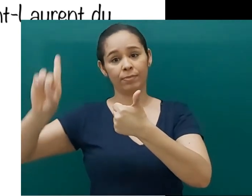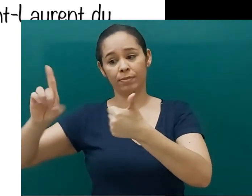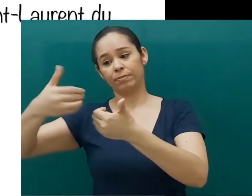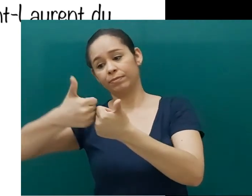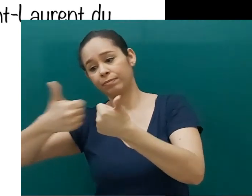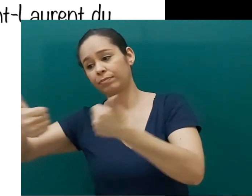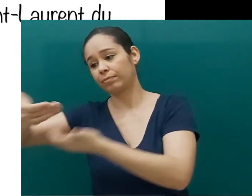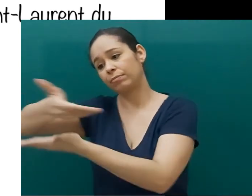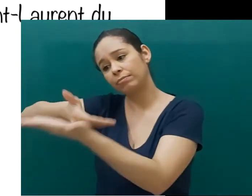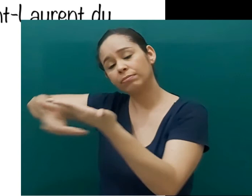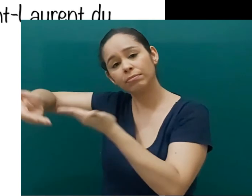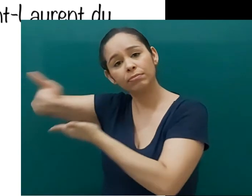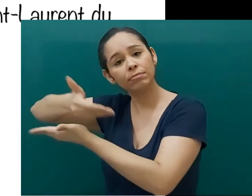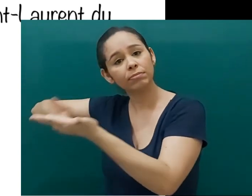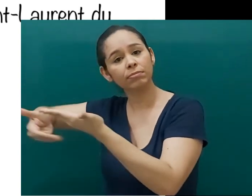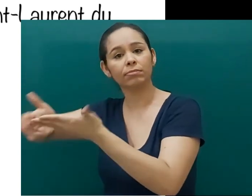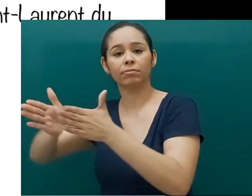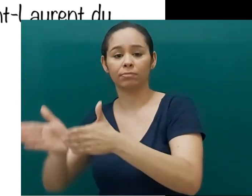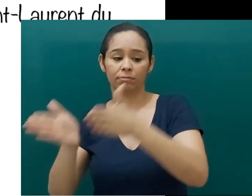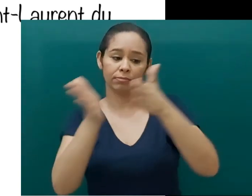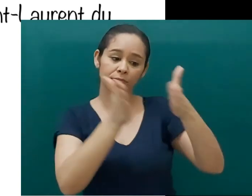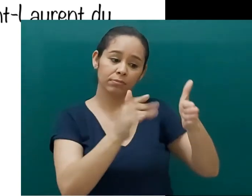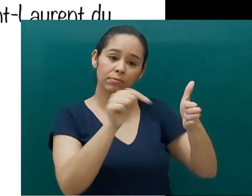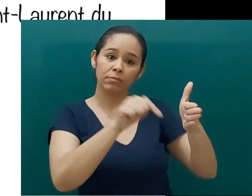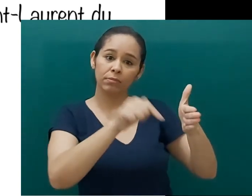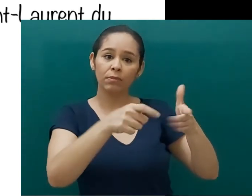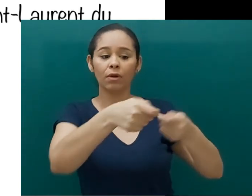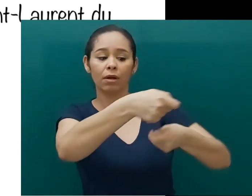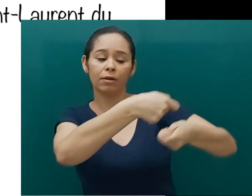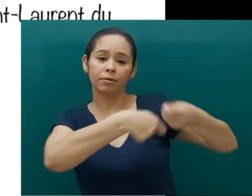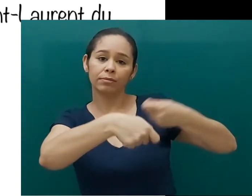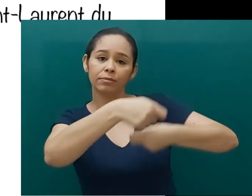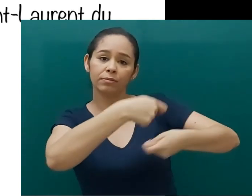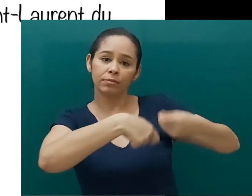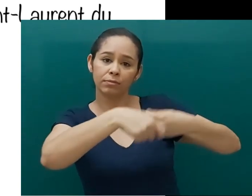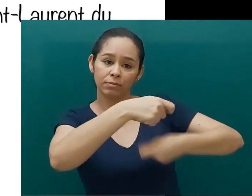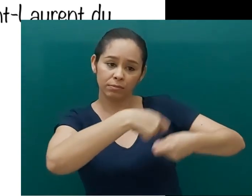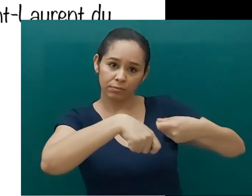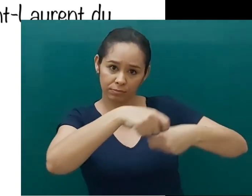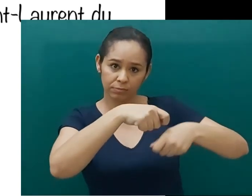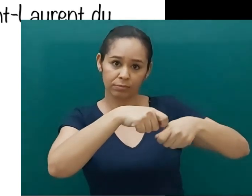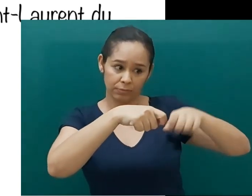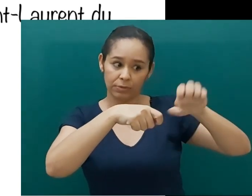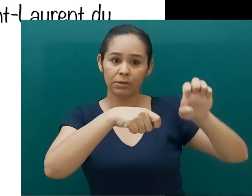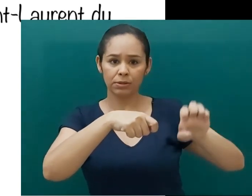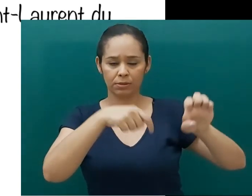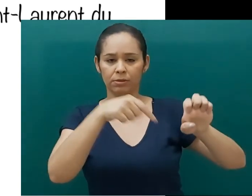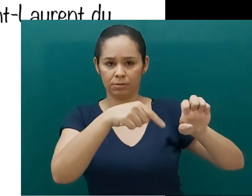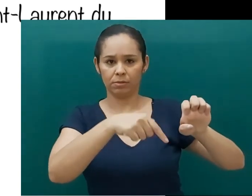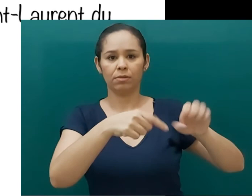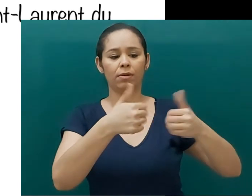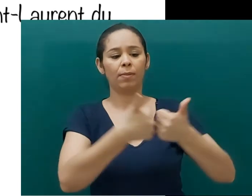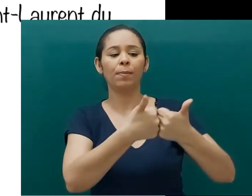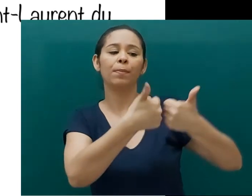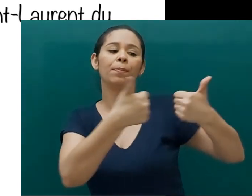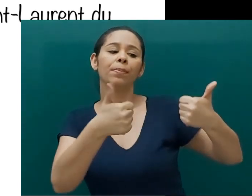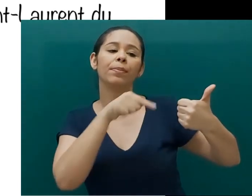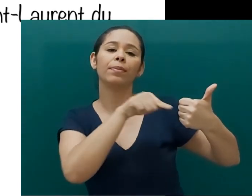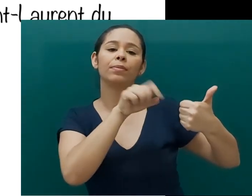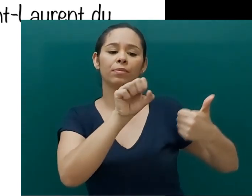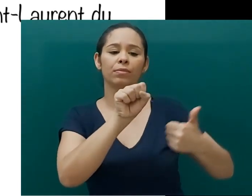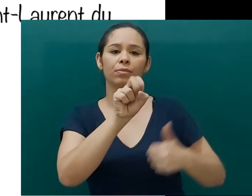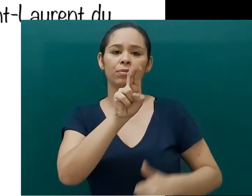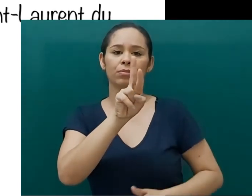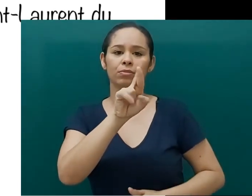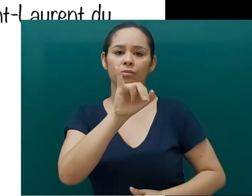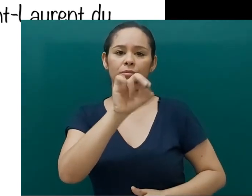da região, né? E Saint-Laurent, as que estão do lado esquerdo. Saint-Laurent faz fronteira com